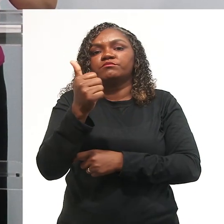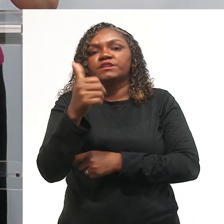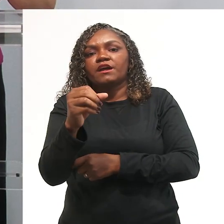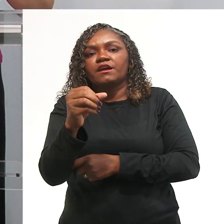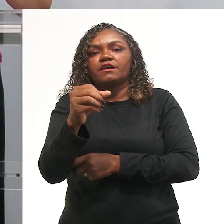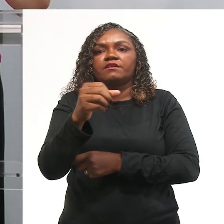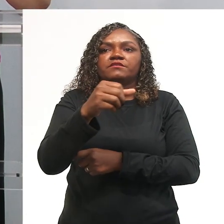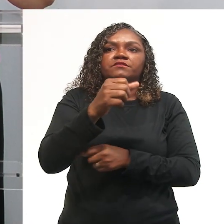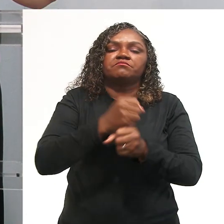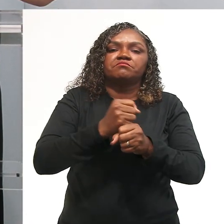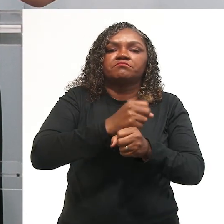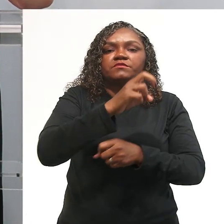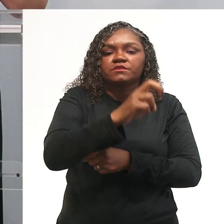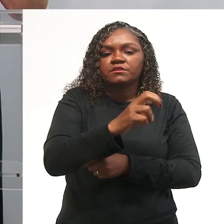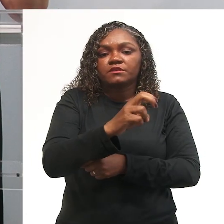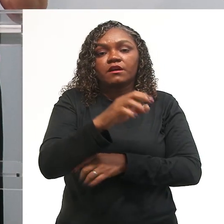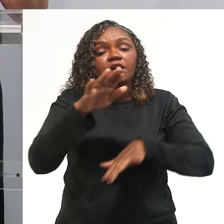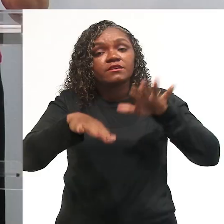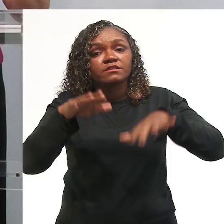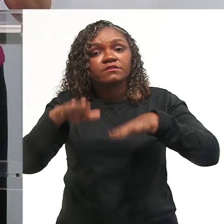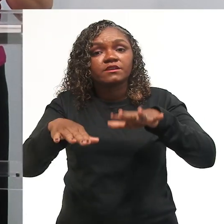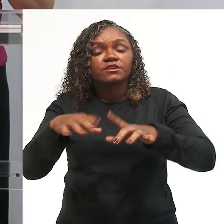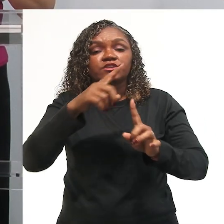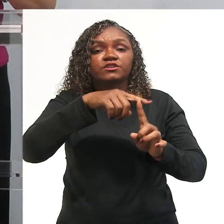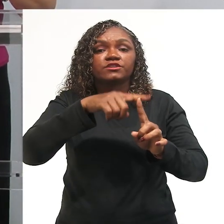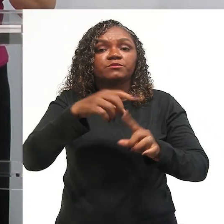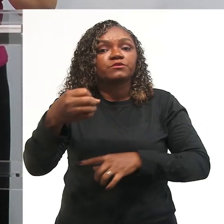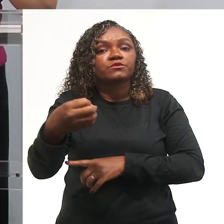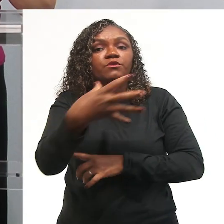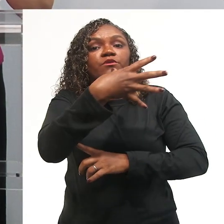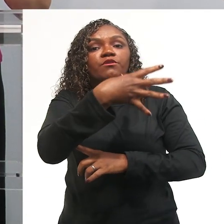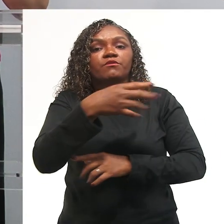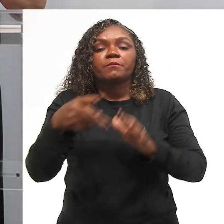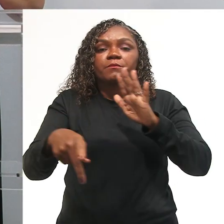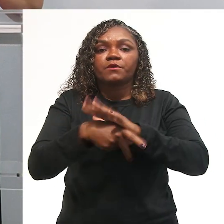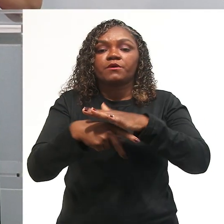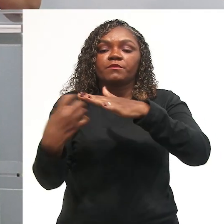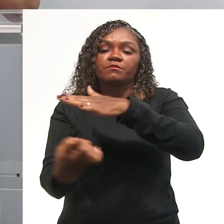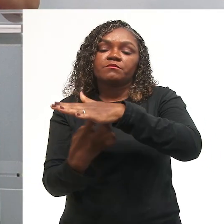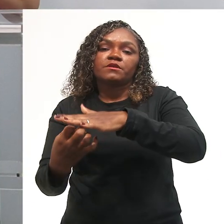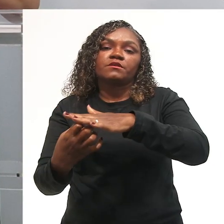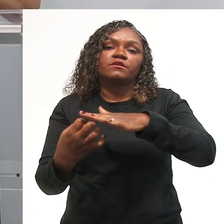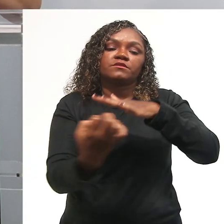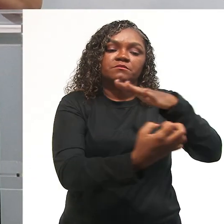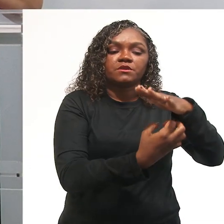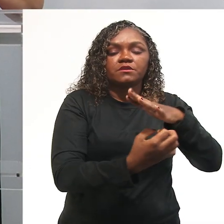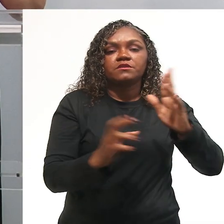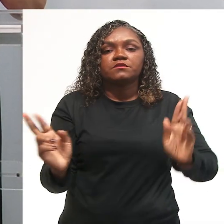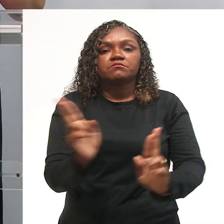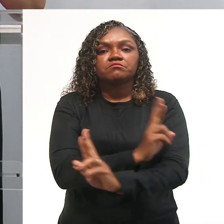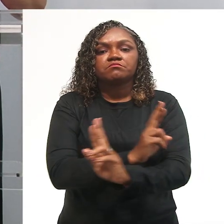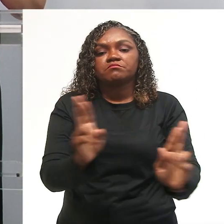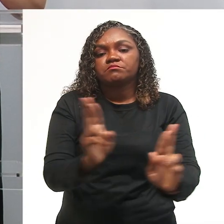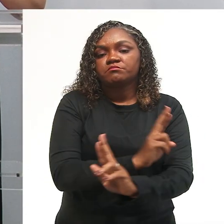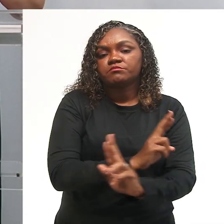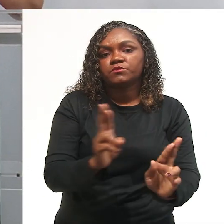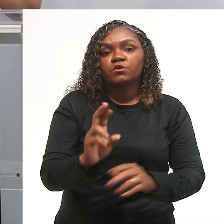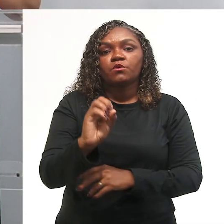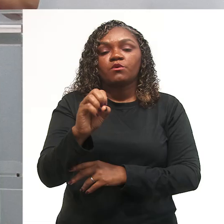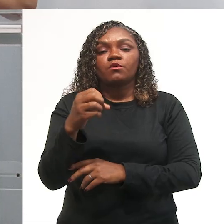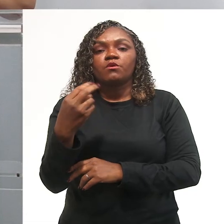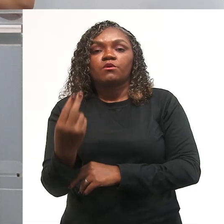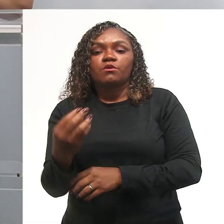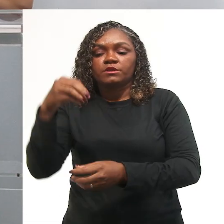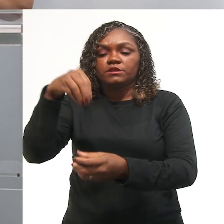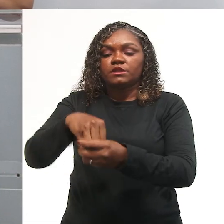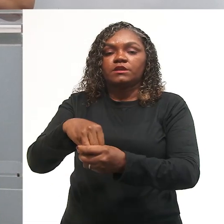Pode ser que exista uma nova forma das empresas se relacionarem entre si ou se relacionarem